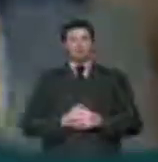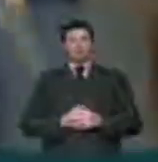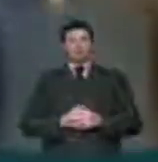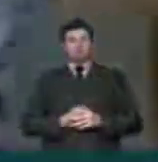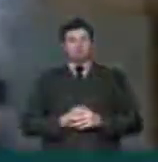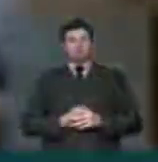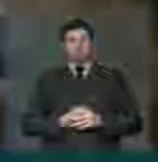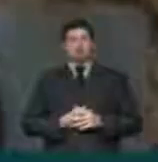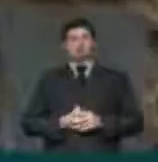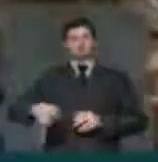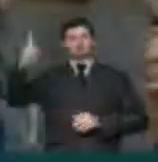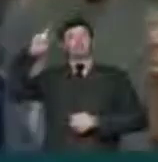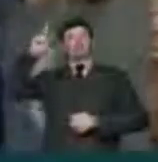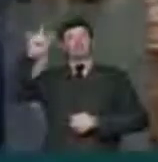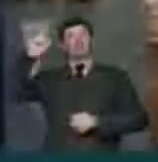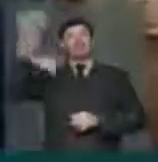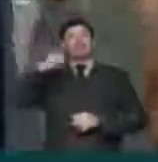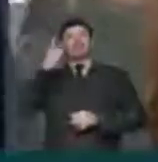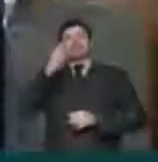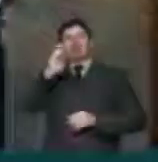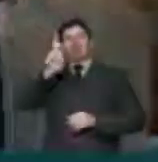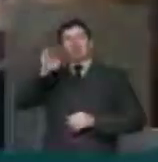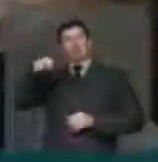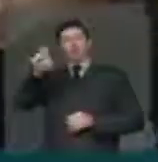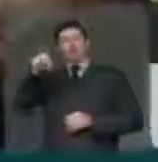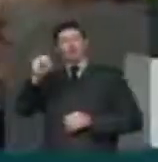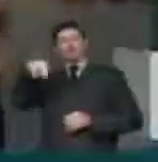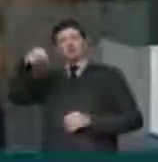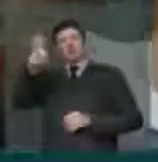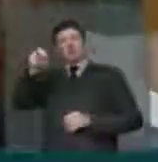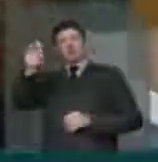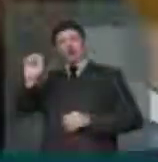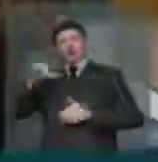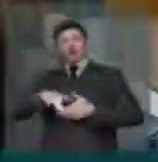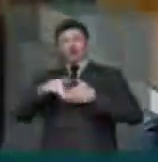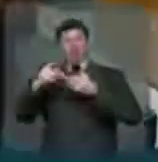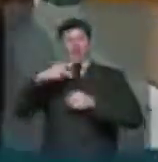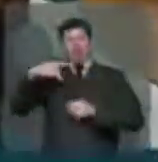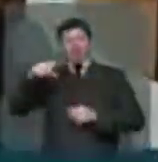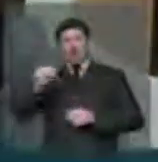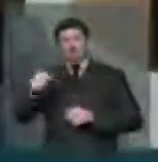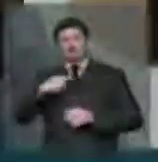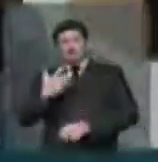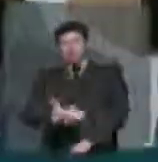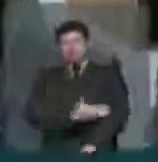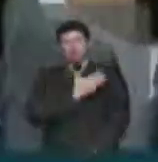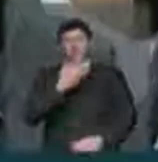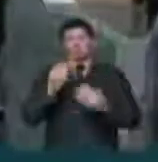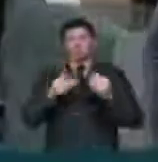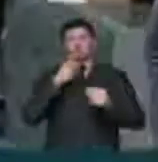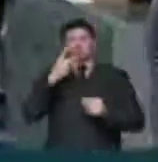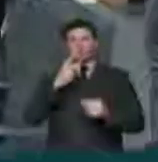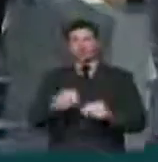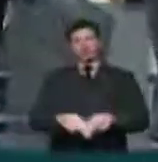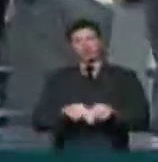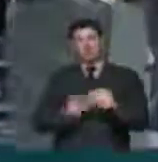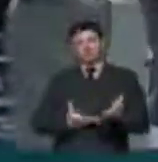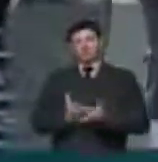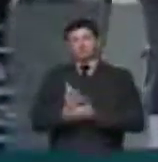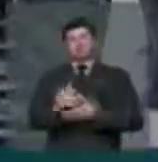Esse foi o deputado Rubens Bueno, do PPS de São Paulo, líder do partido aqui na Câmara, bastante emocionado, falando sobre a